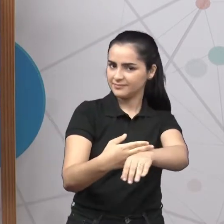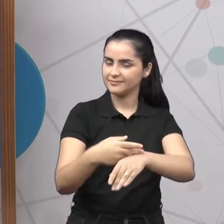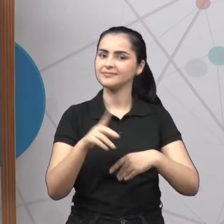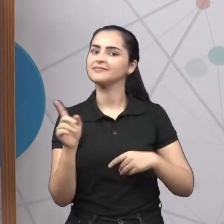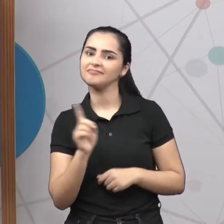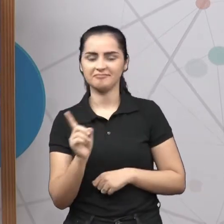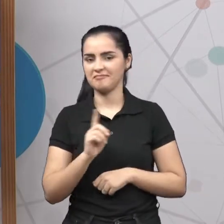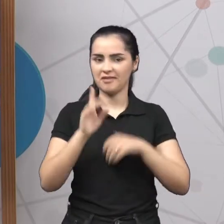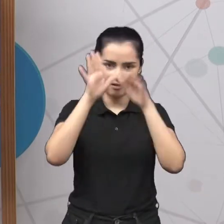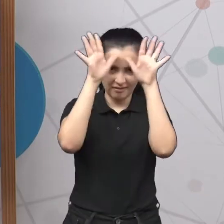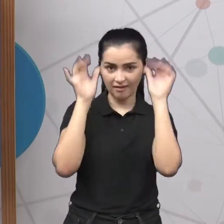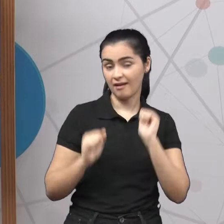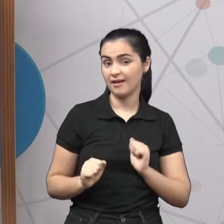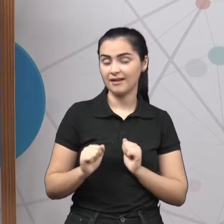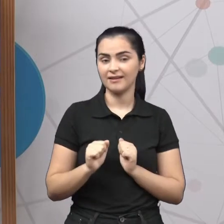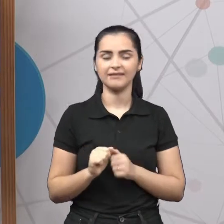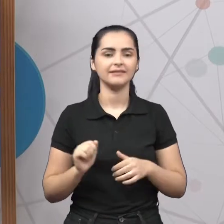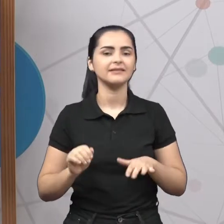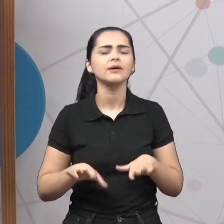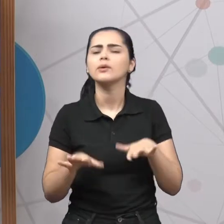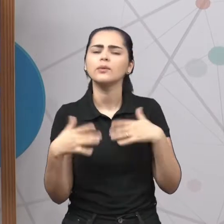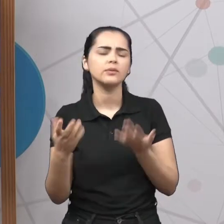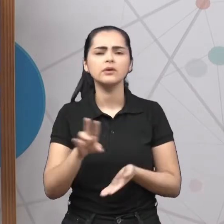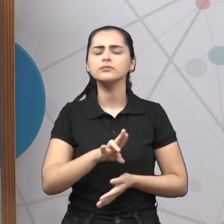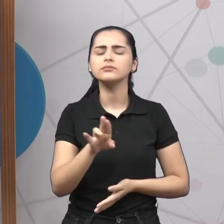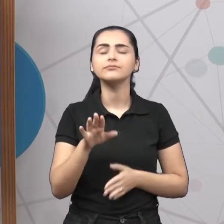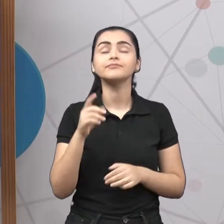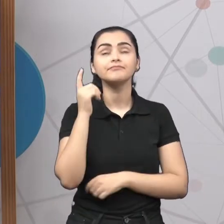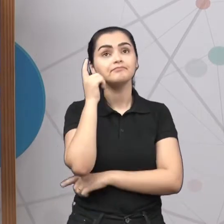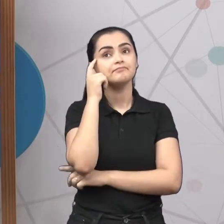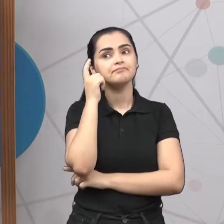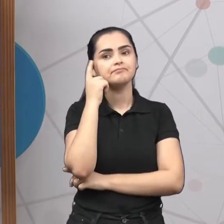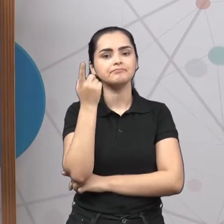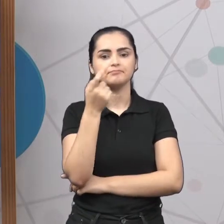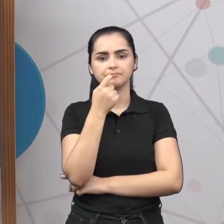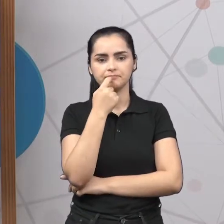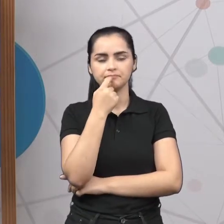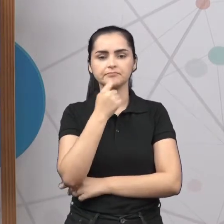não. Qual o nome da prefeita de Rio Branco? Hum?